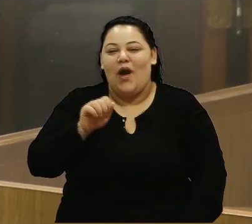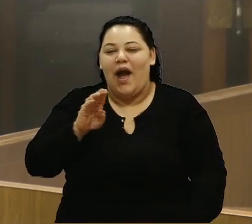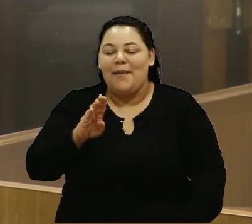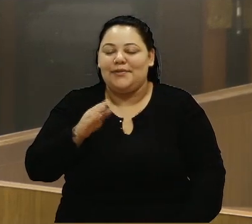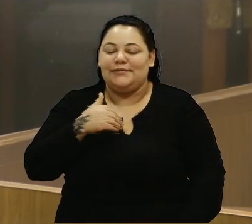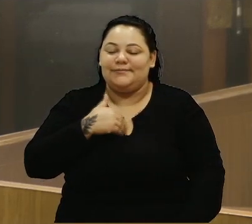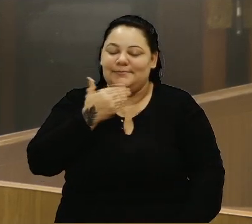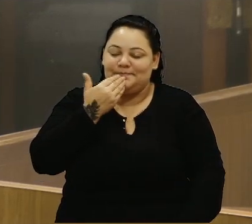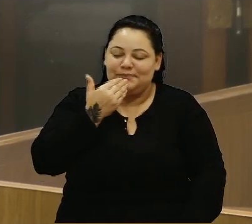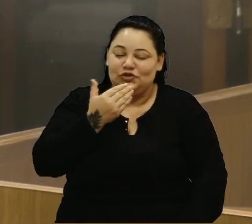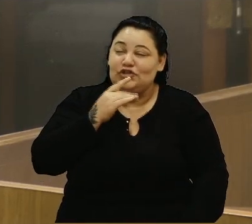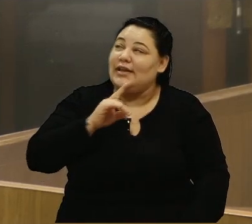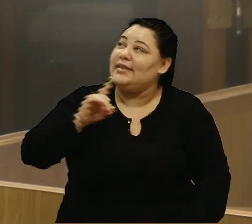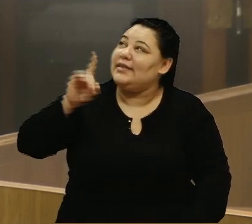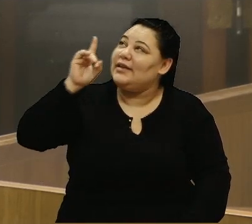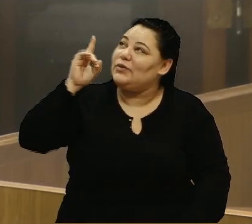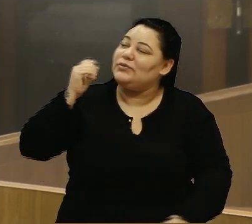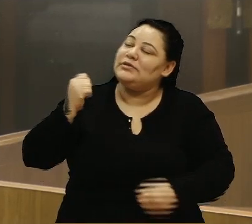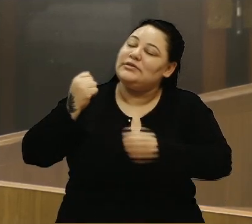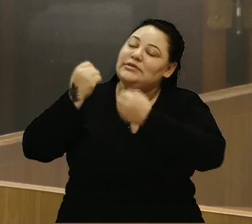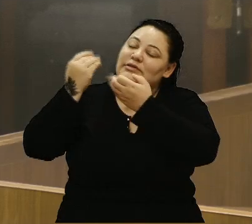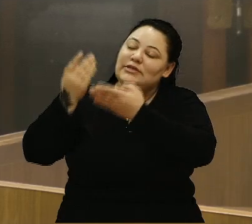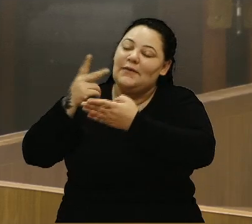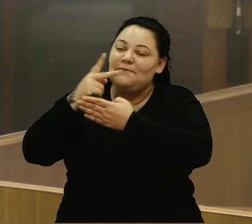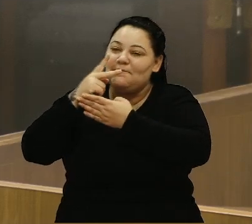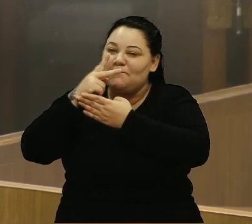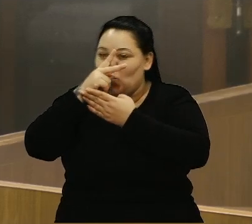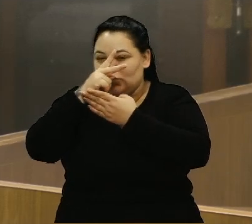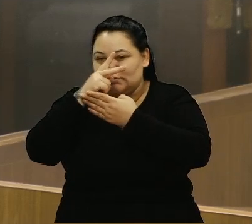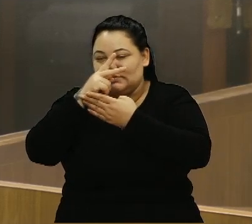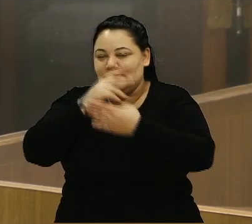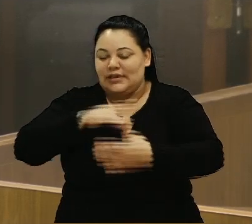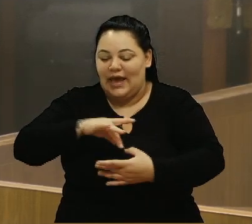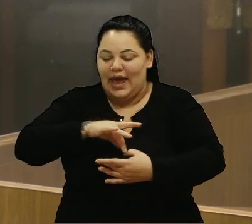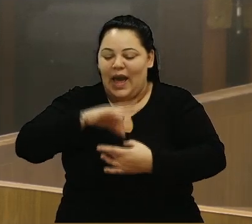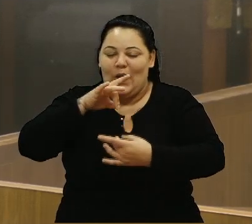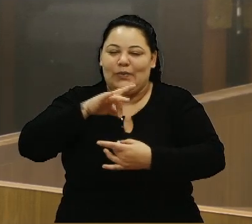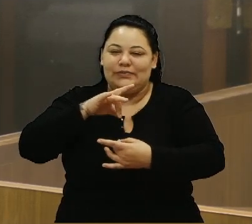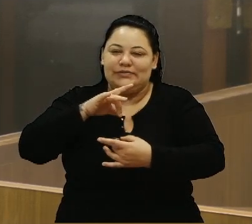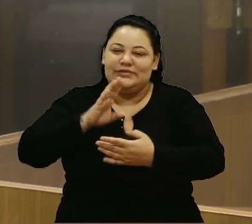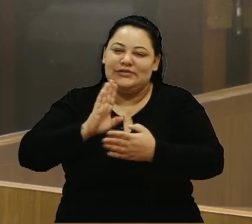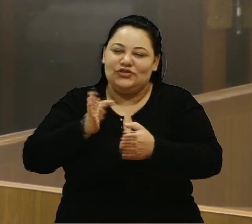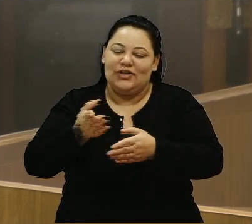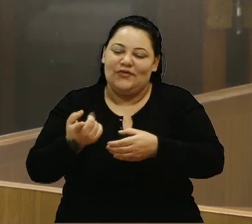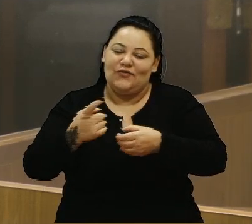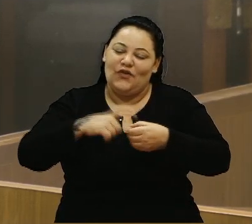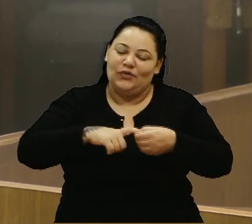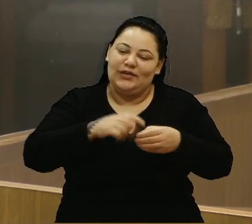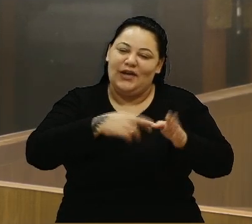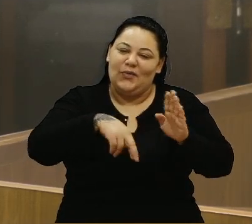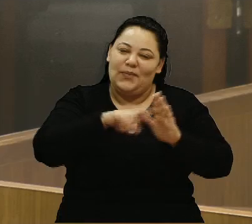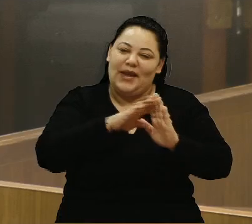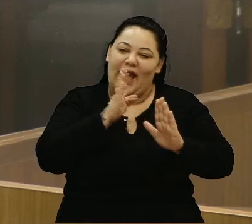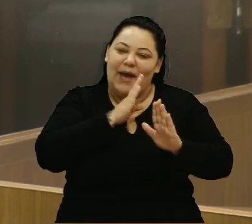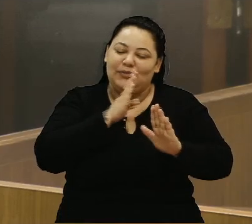Deus que fortaleça a alma dela e logo ela esteja ao nosso meio novamente.